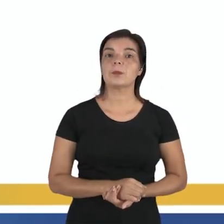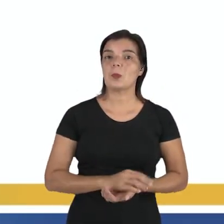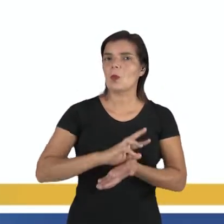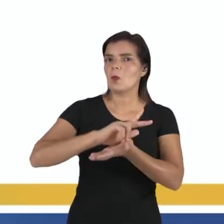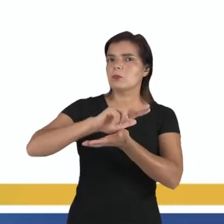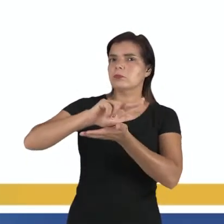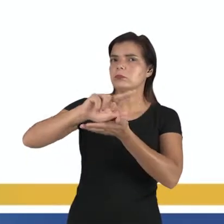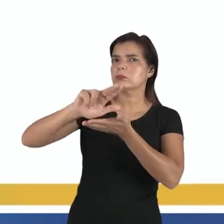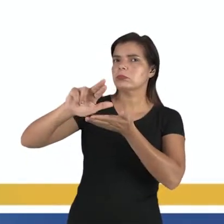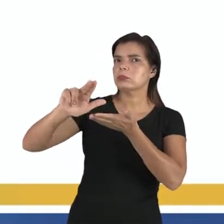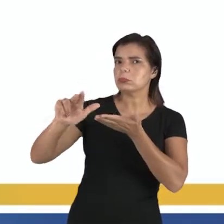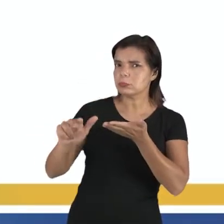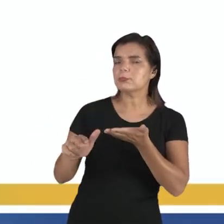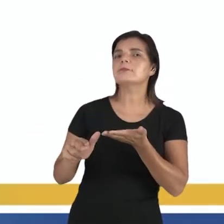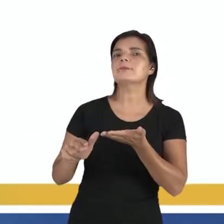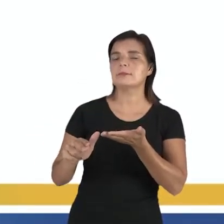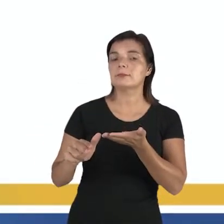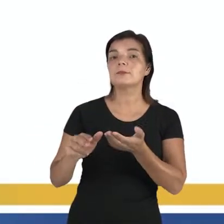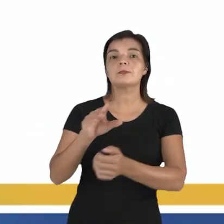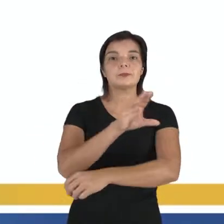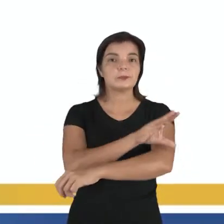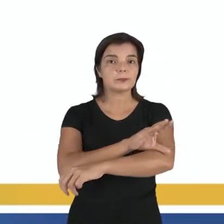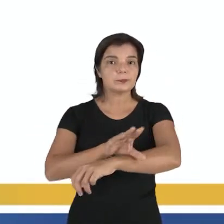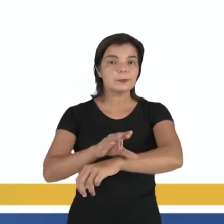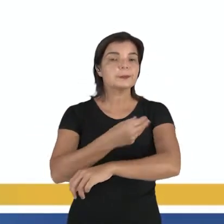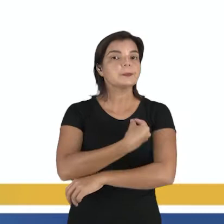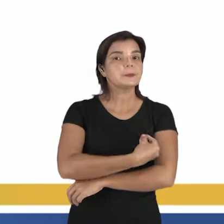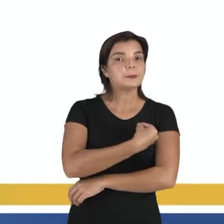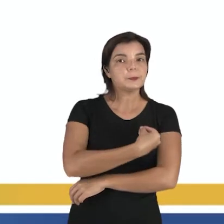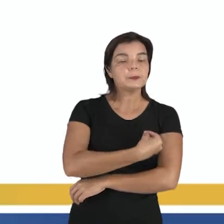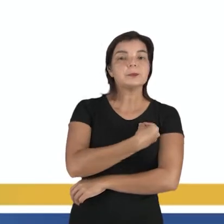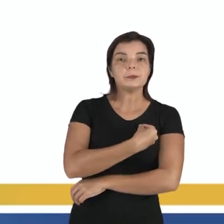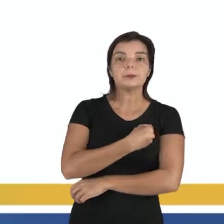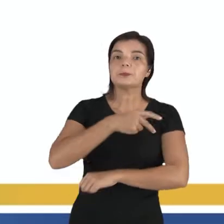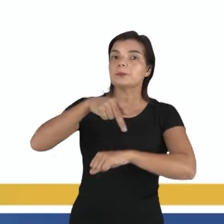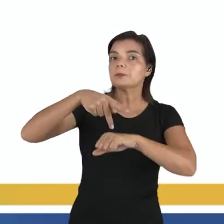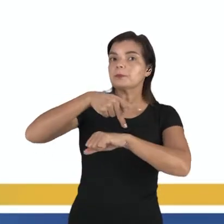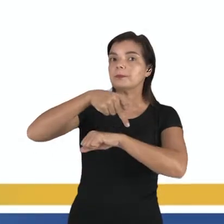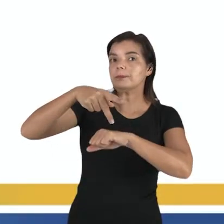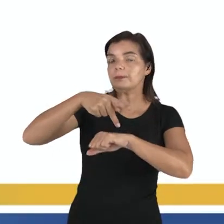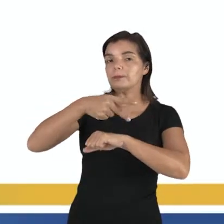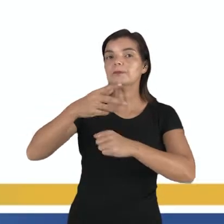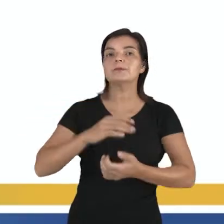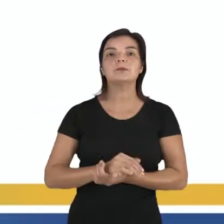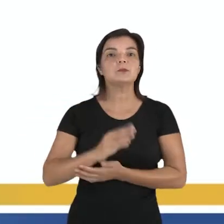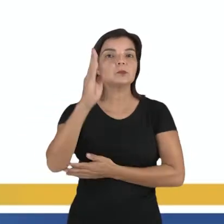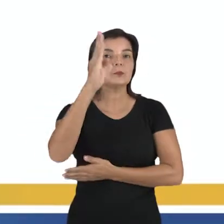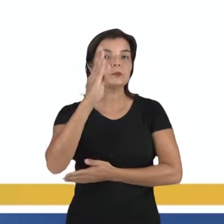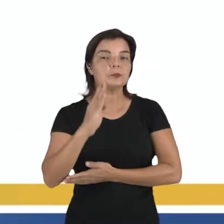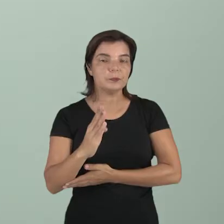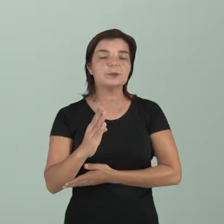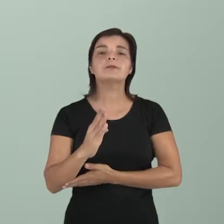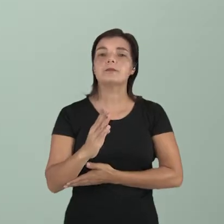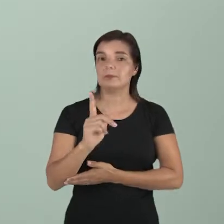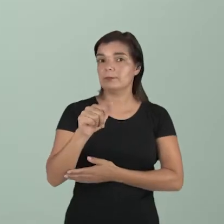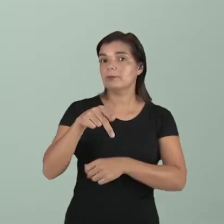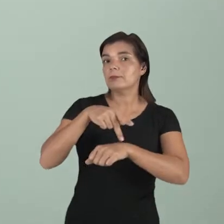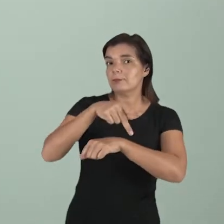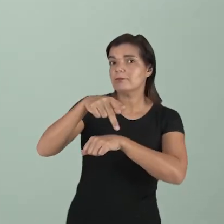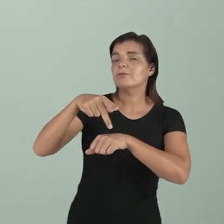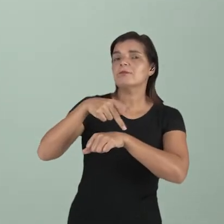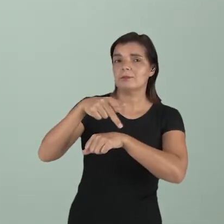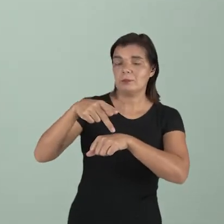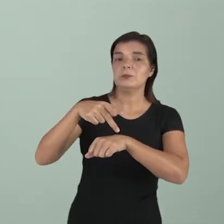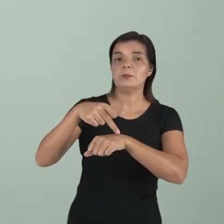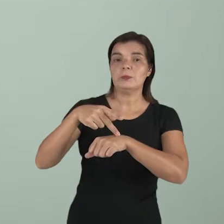pluralidade, nós estamos falando dessa diversidade de culturas existente dentro do nosso país. E o Brasil, ele é um país com